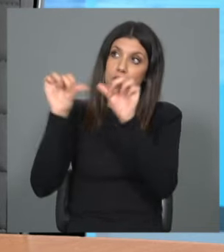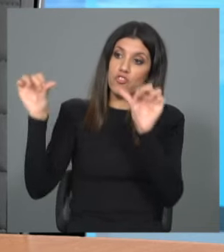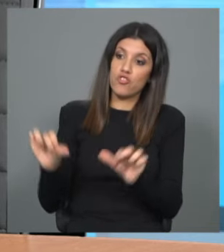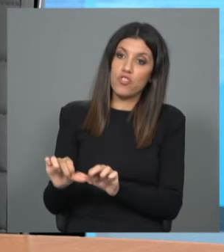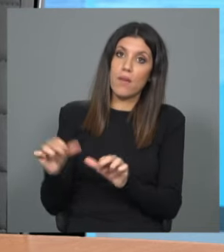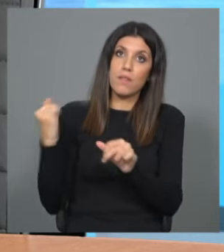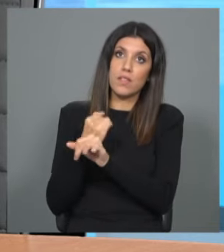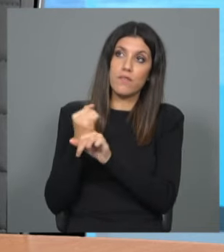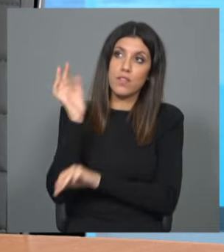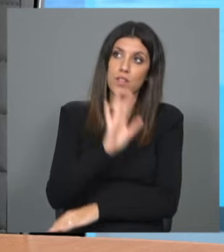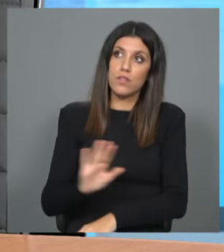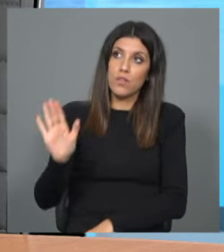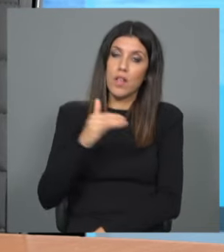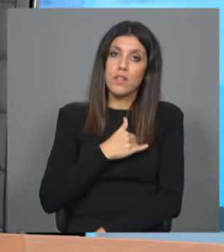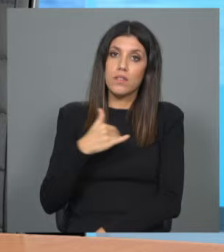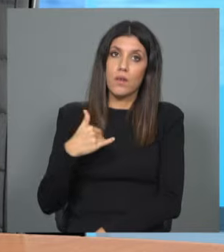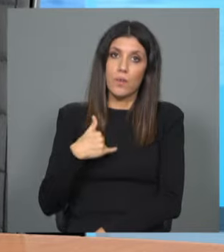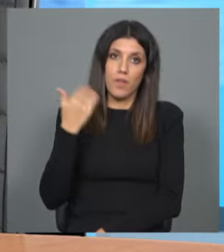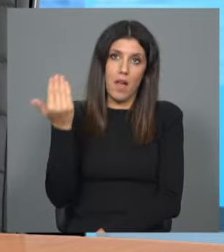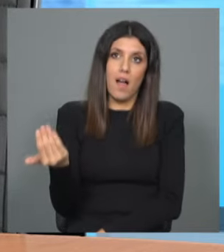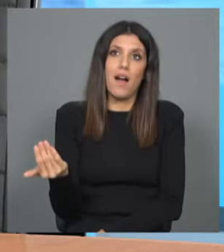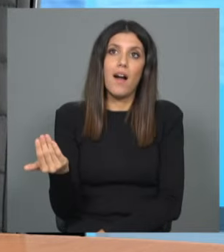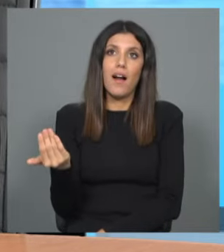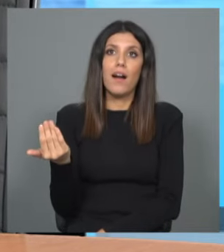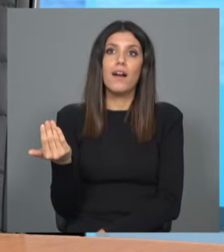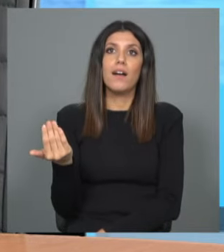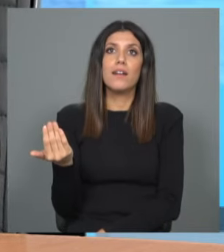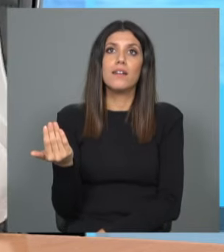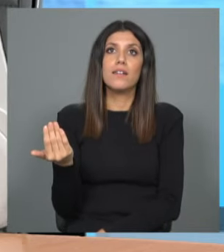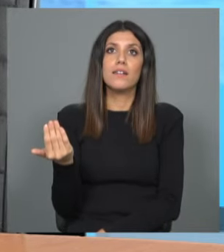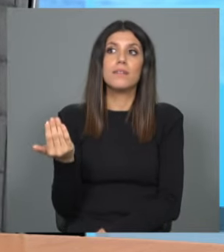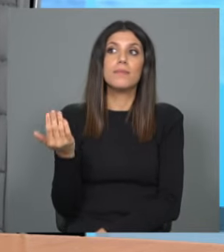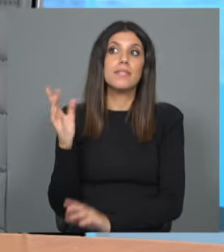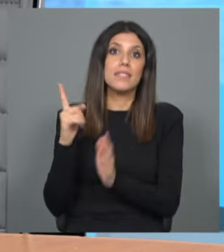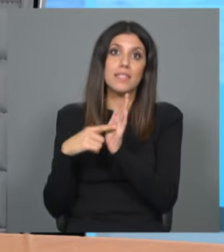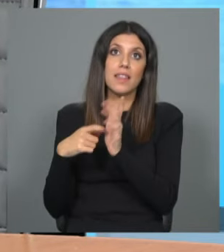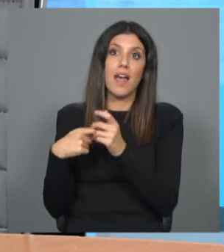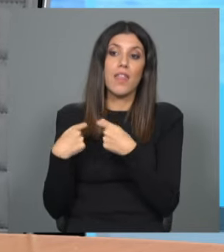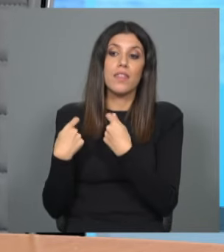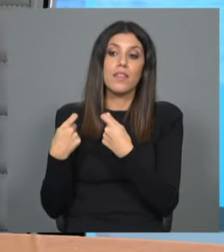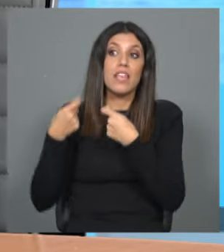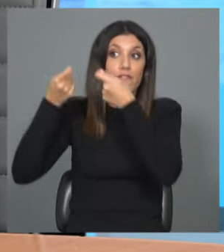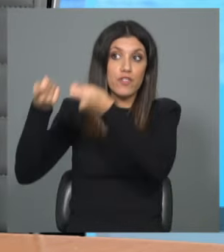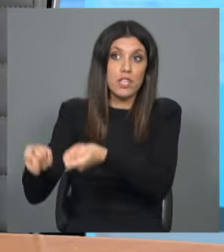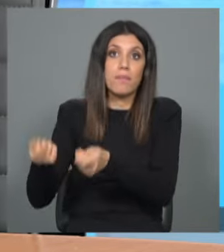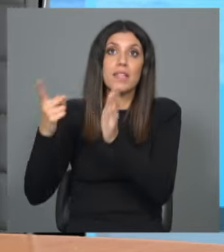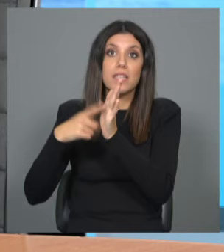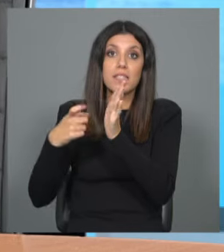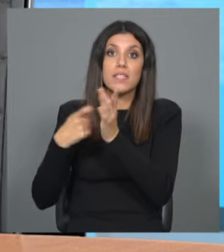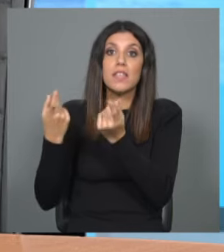e um Serviço Nacional de Saúde com a necessidade de contenção de custos e com a necessidade de investimento